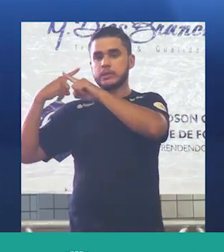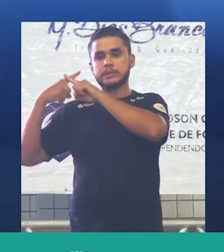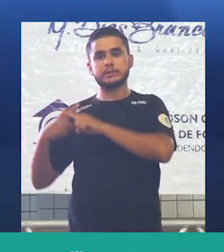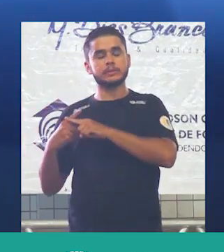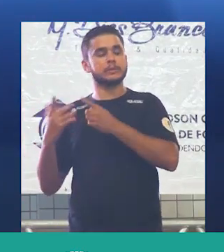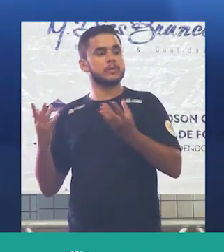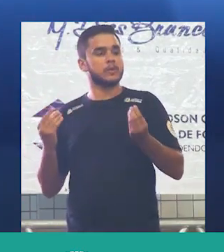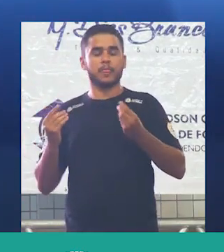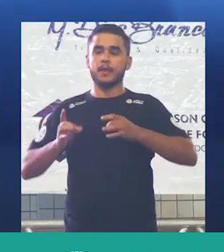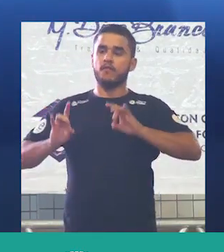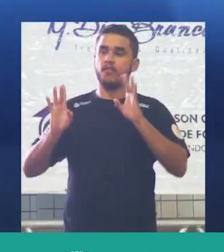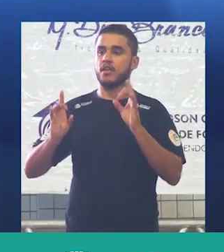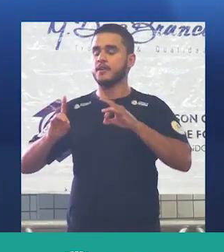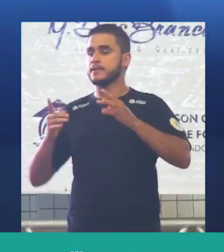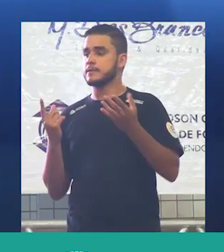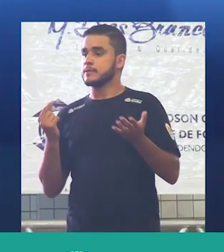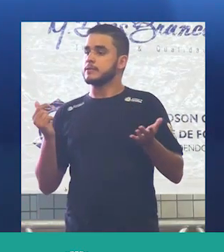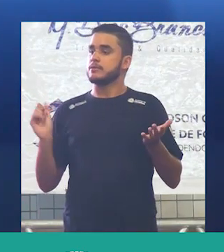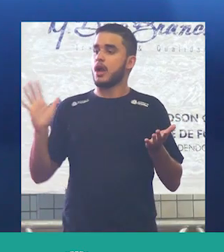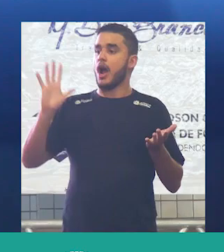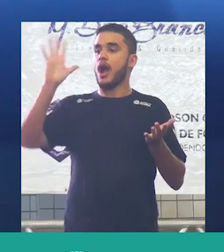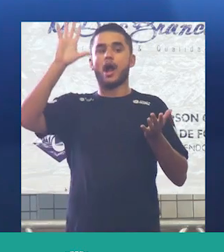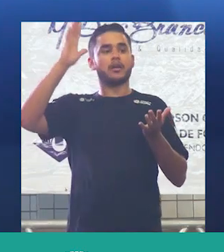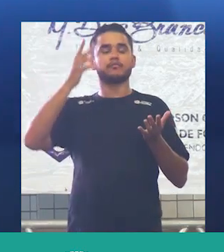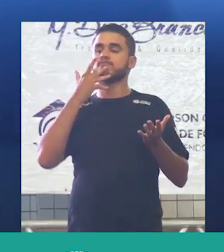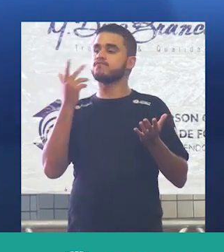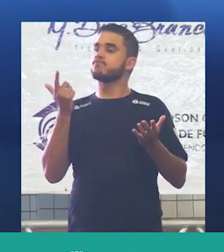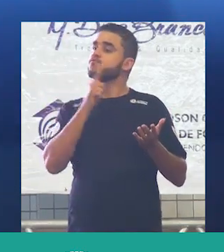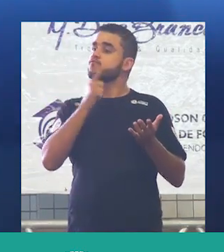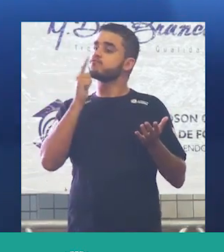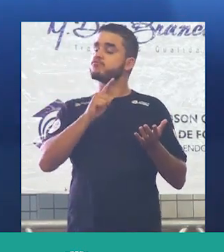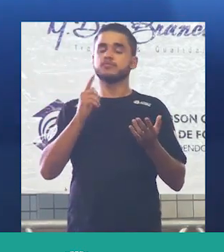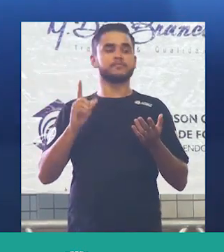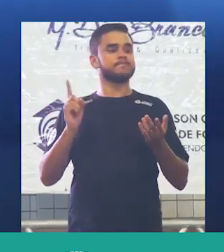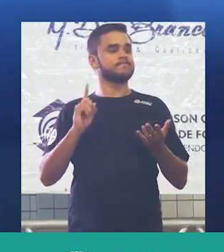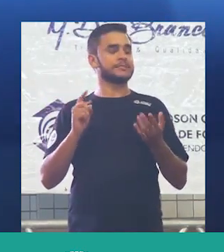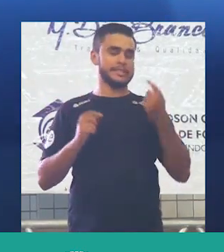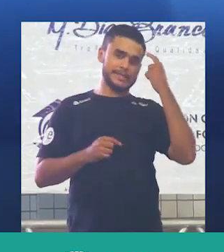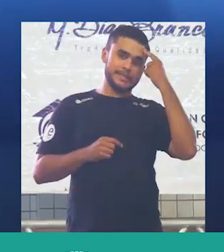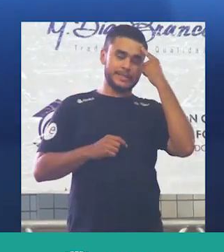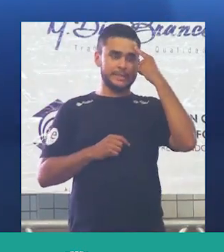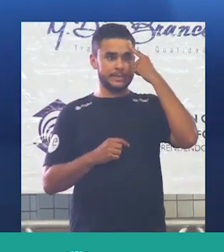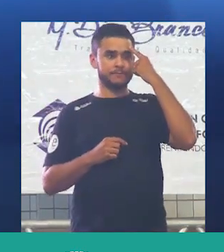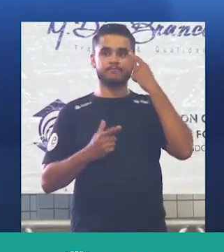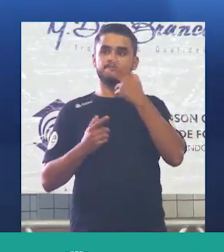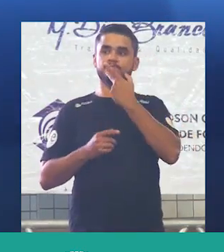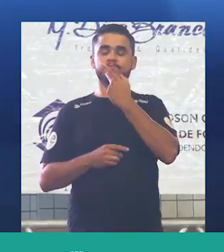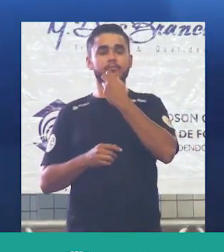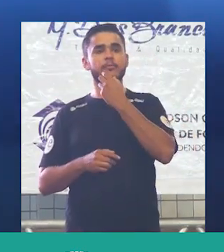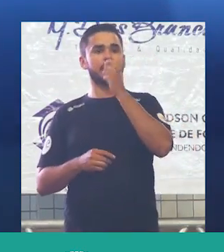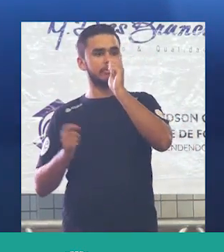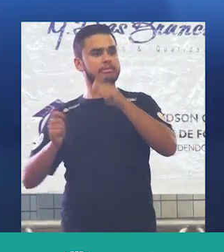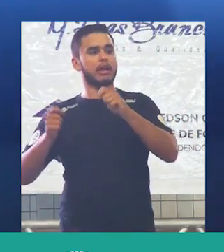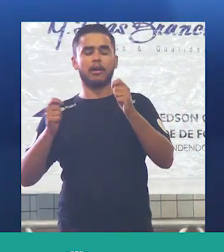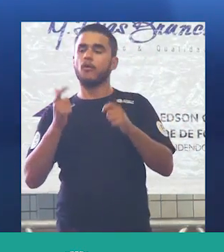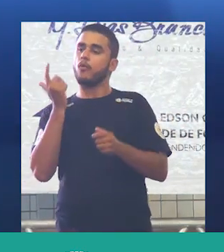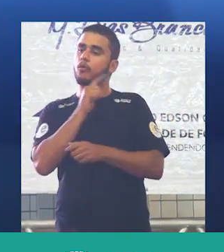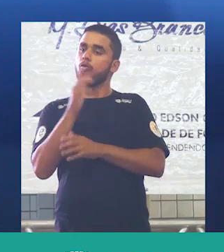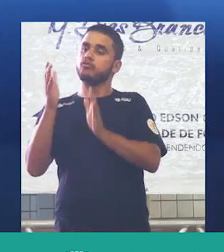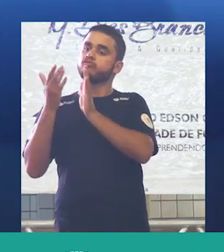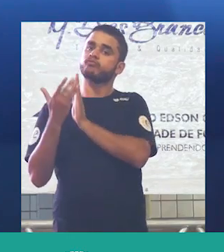da especiaria não era mais absurdo. Então agora valia a pena se